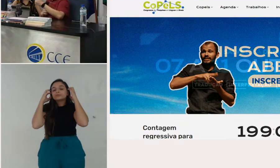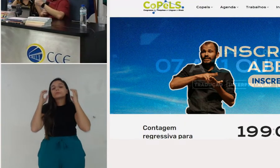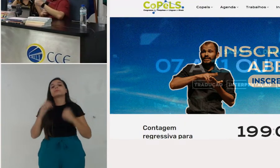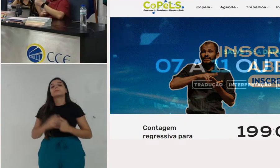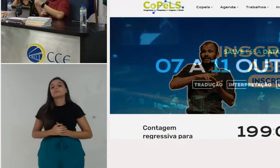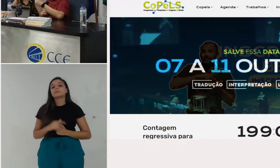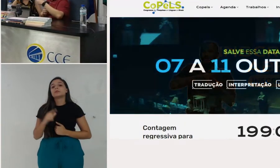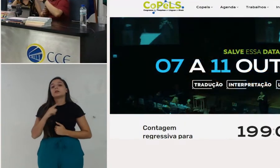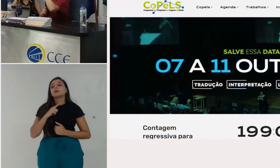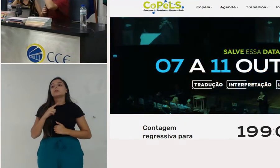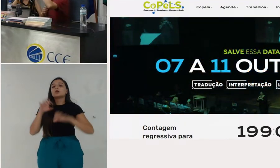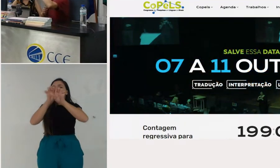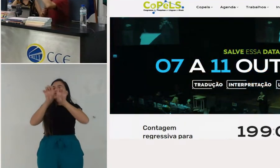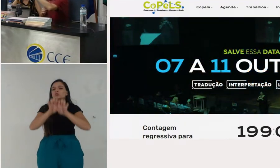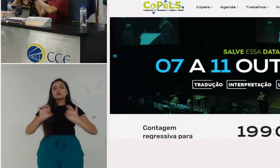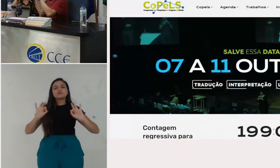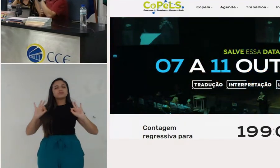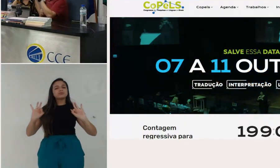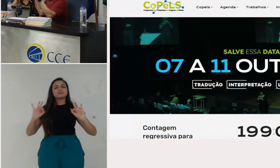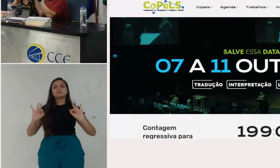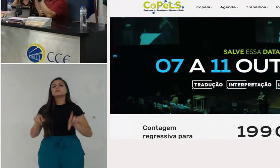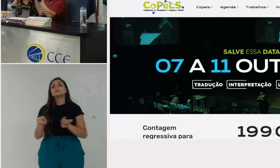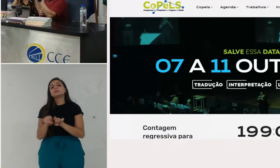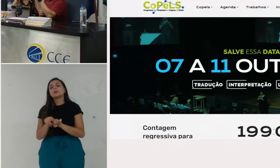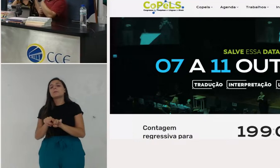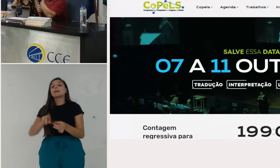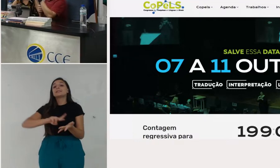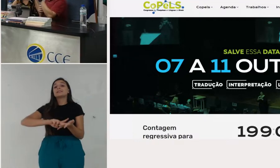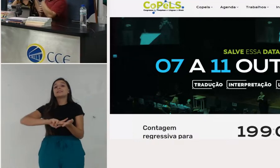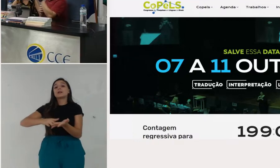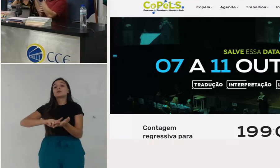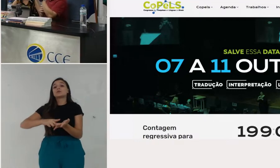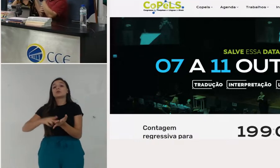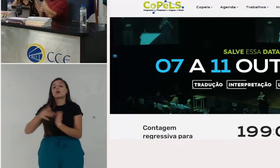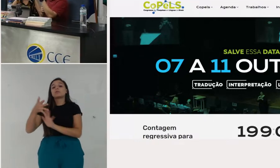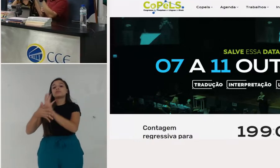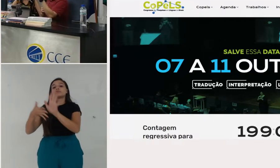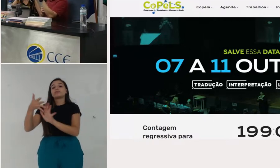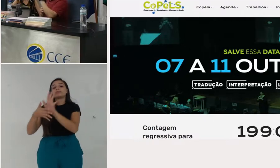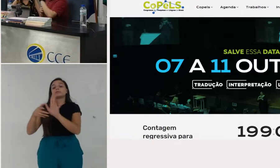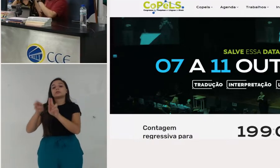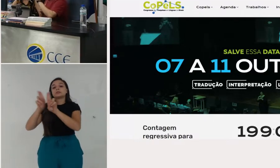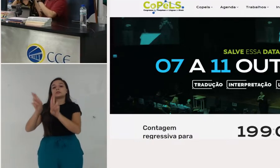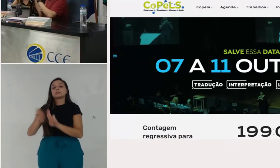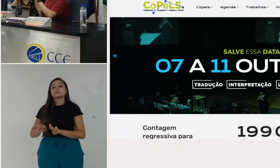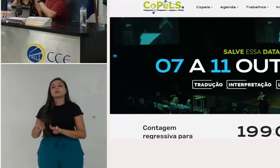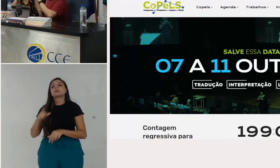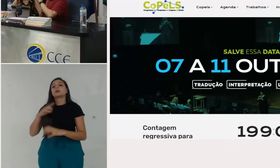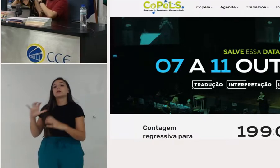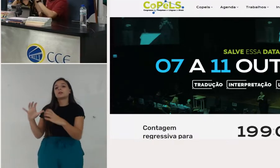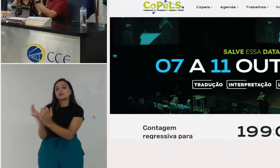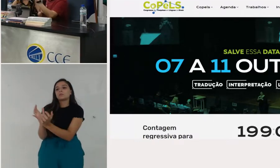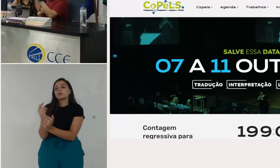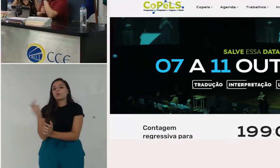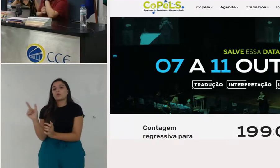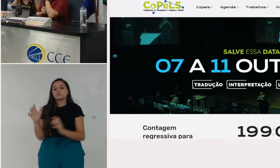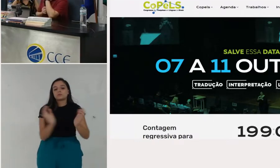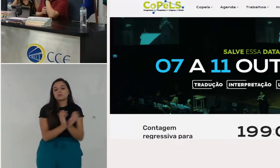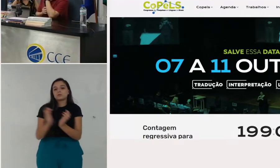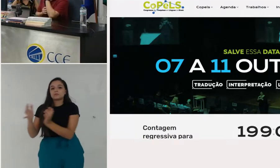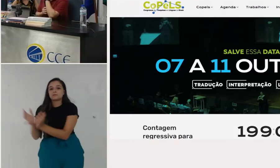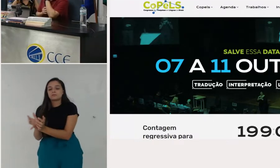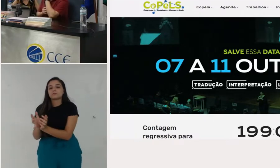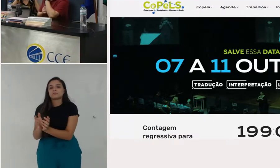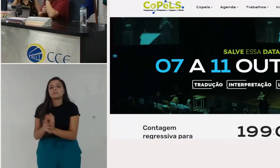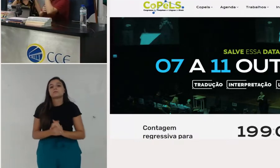uma superestrutura, além da tradução para a língua de sinais internacional também por uma equipe. Tá? E então é um